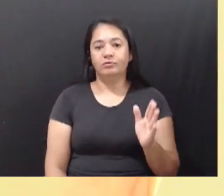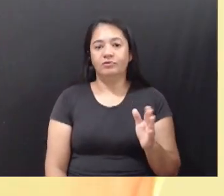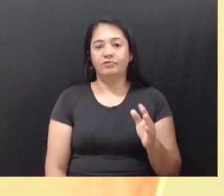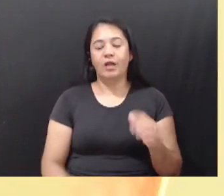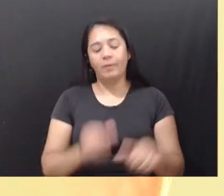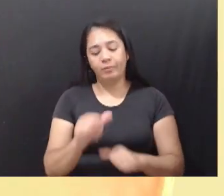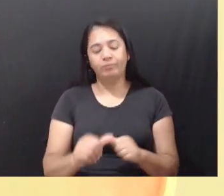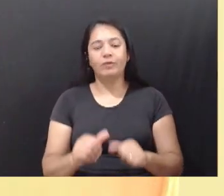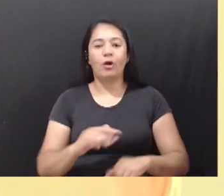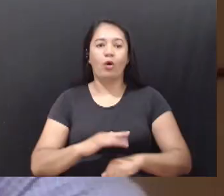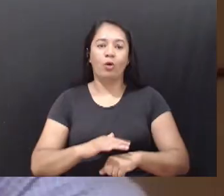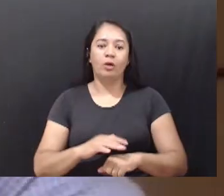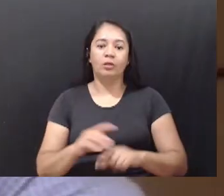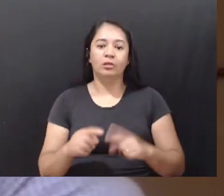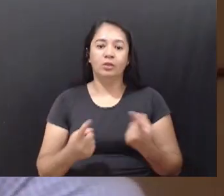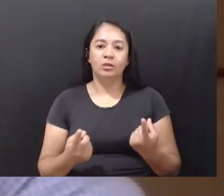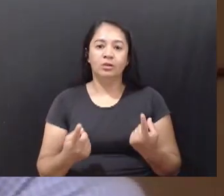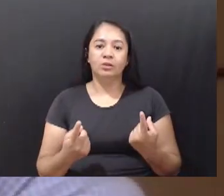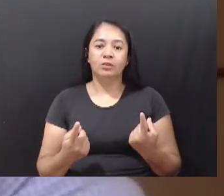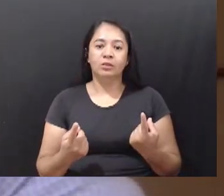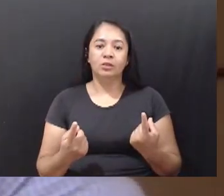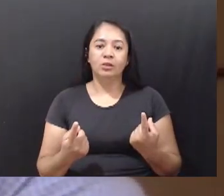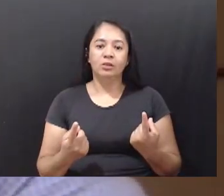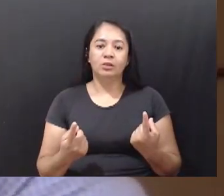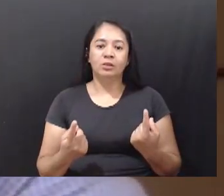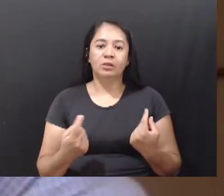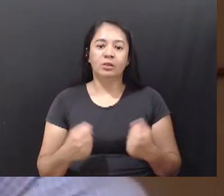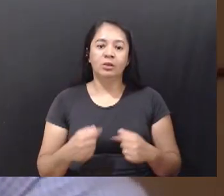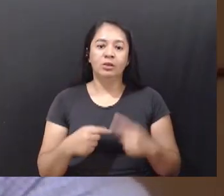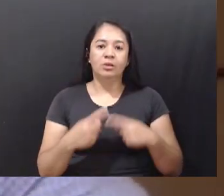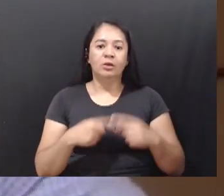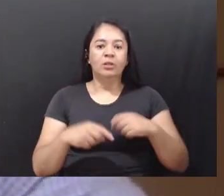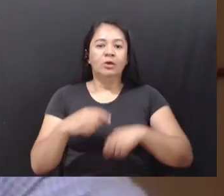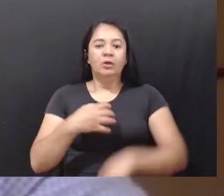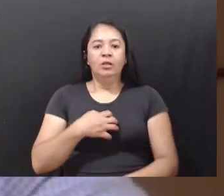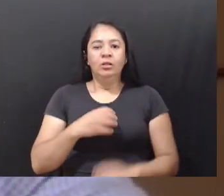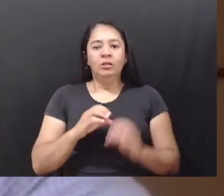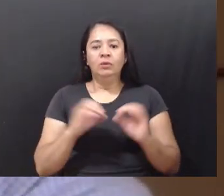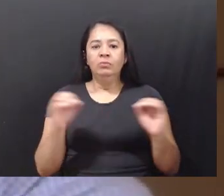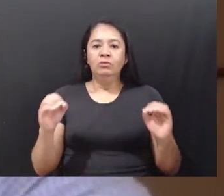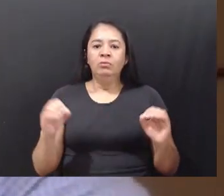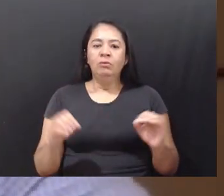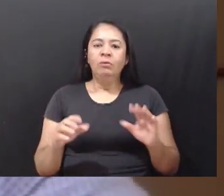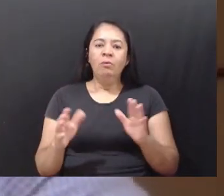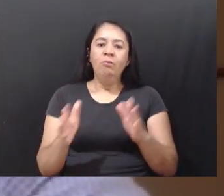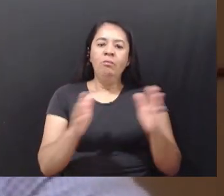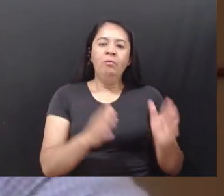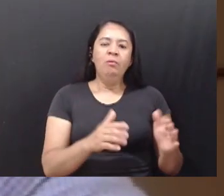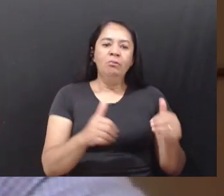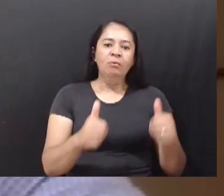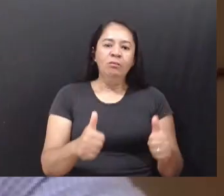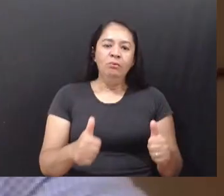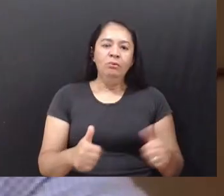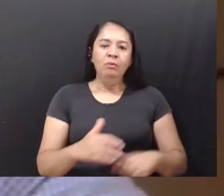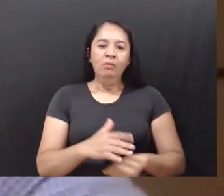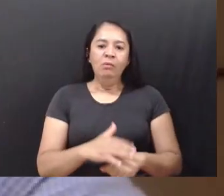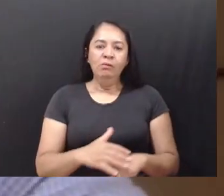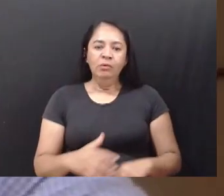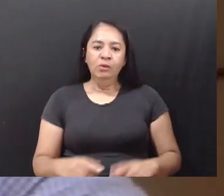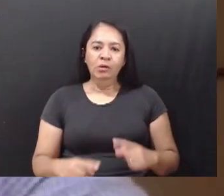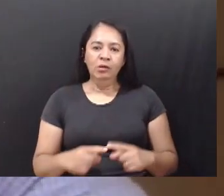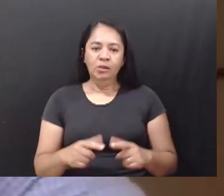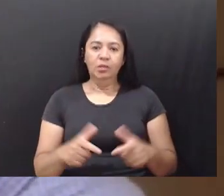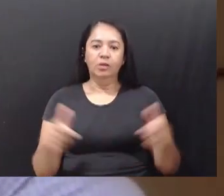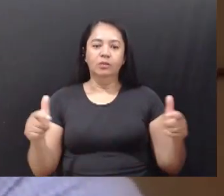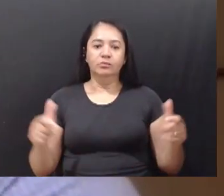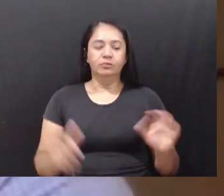defeitinho, né, esse homem inevitavelmente vai receber a mutação, mas não necessariamente vai desenvolver os sintomas.